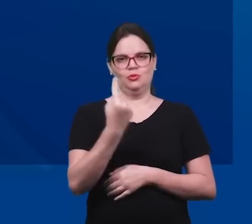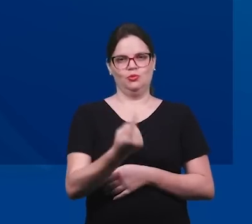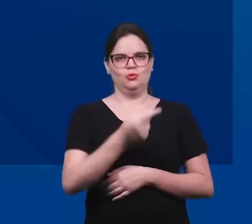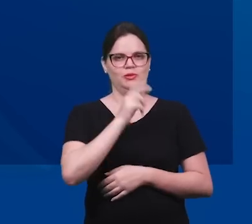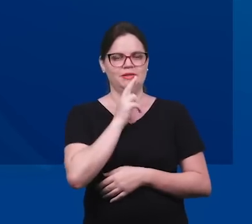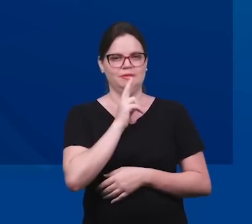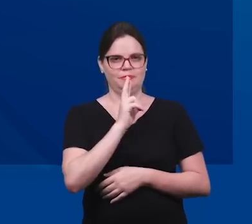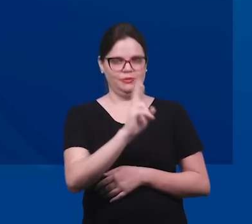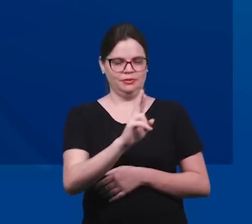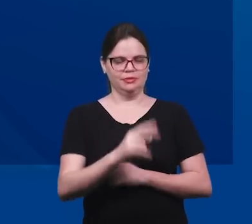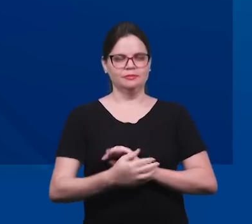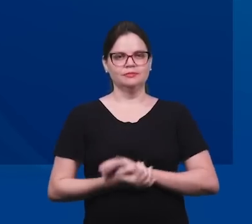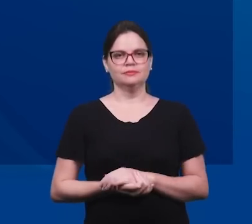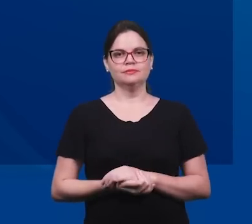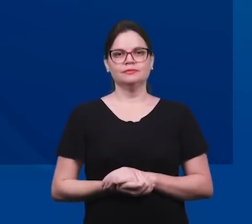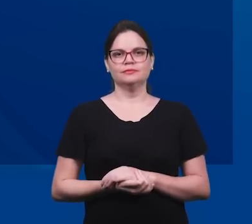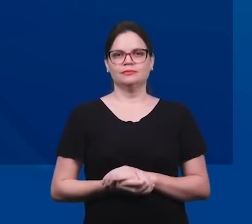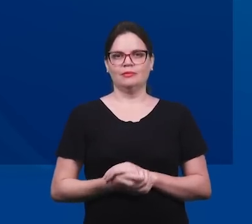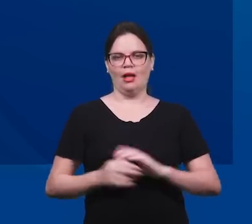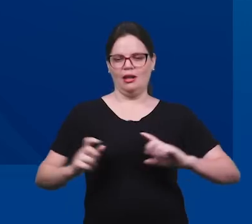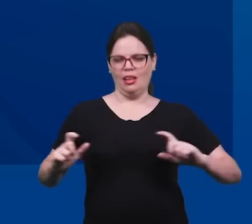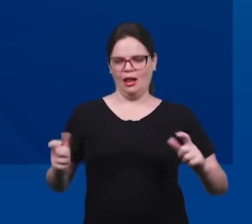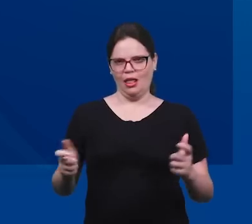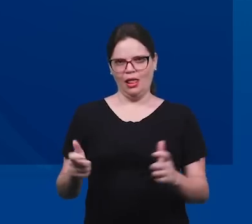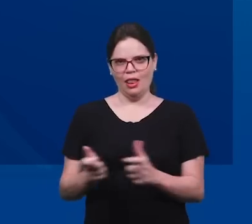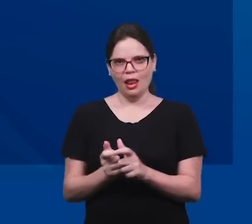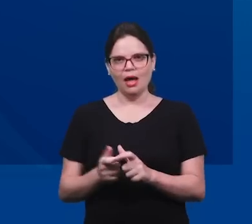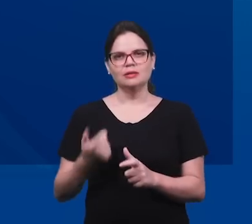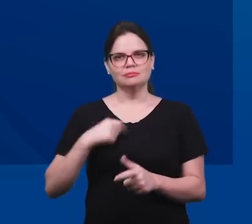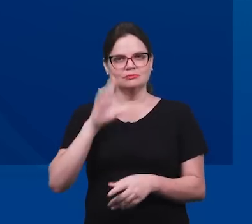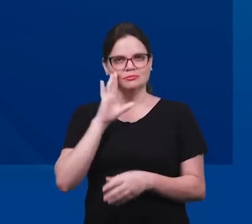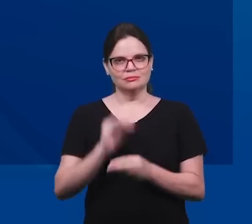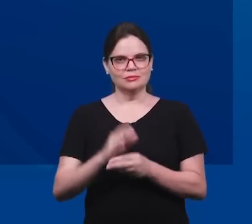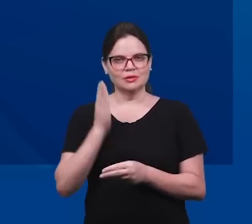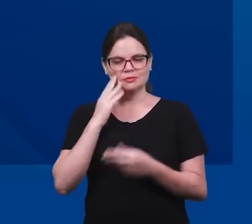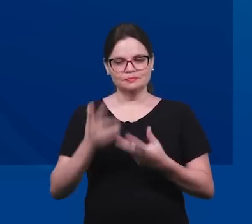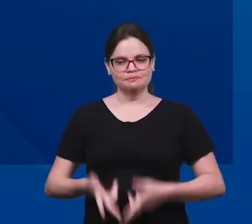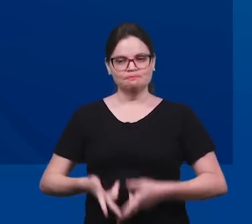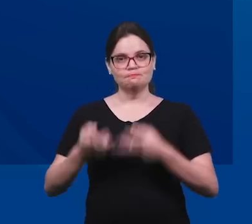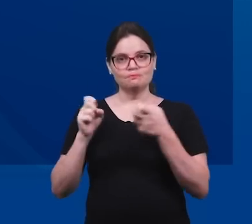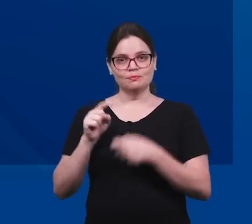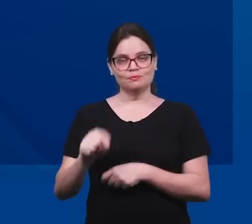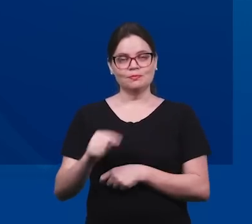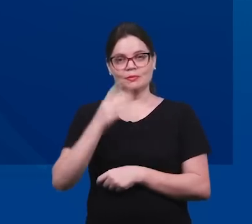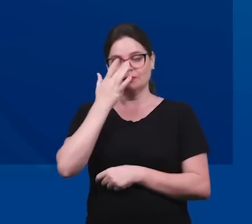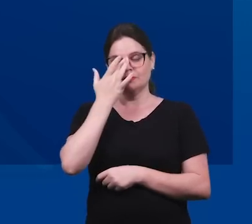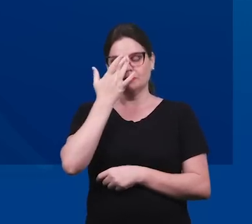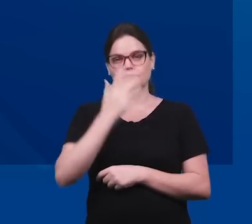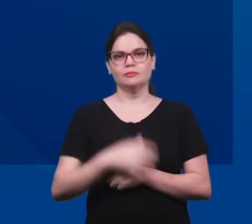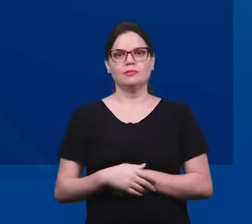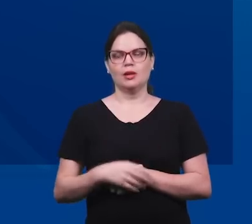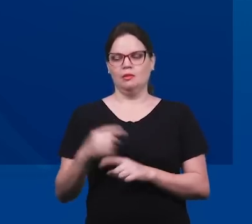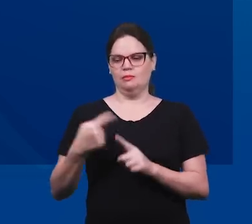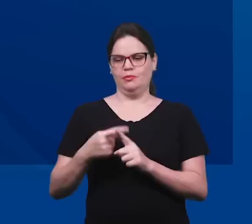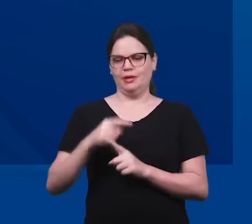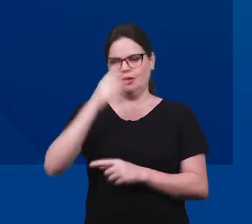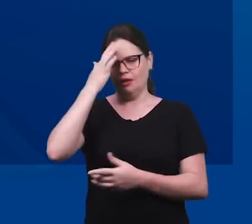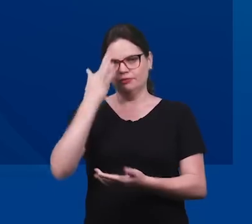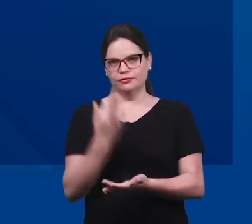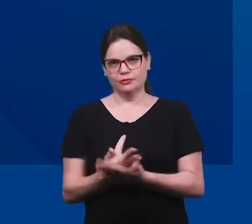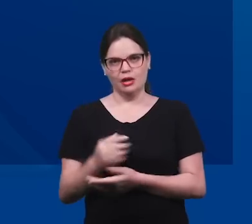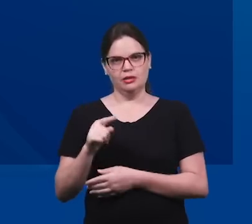Escola Bíblica, os restantes que foram confirmados através daqueles que a fé não foi